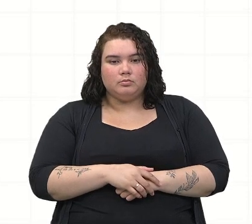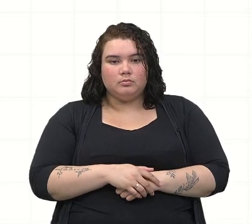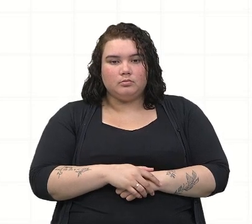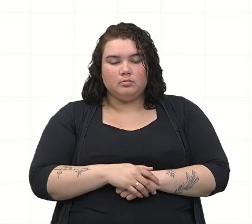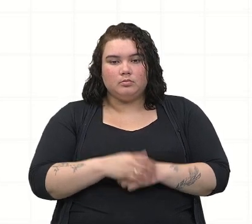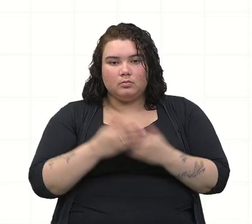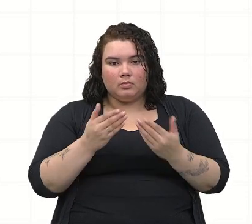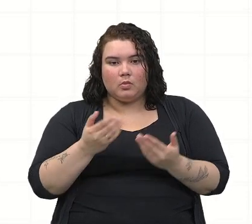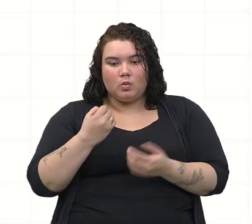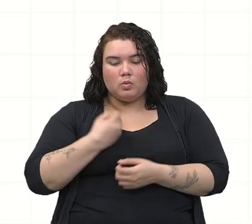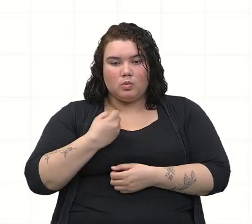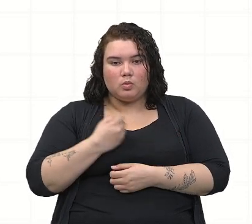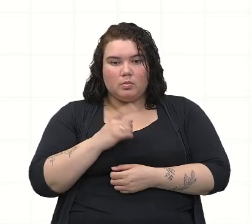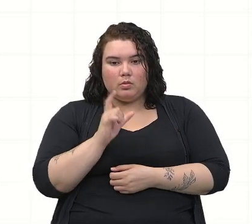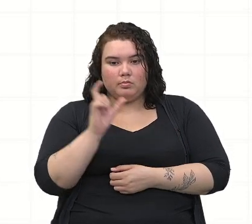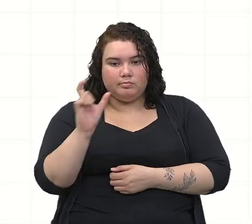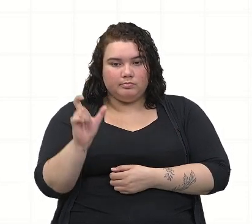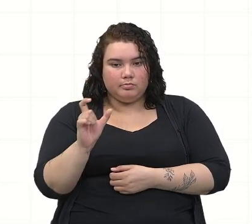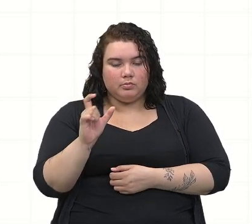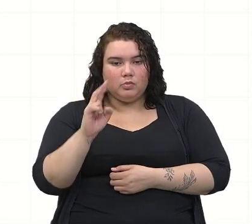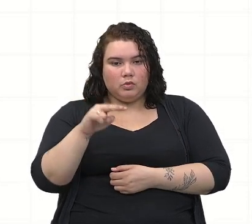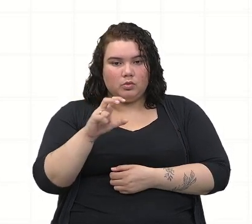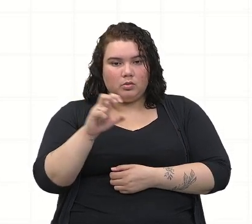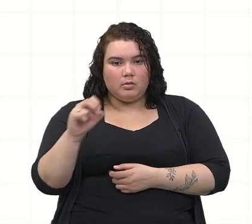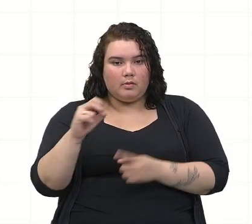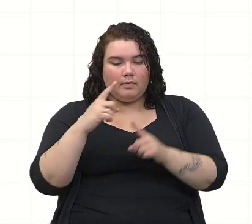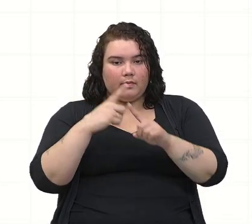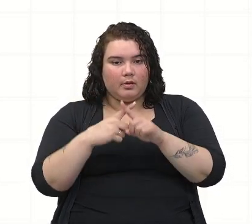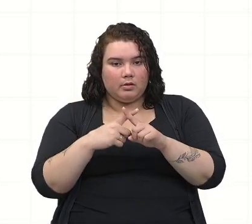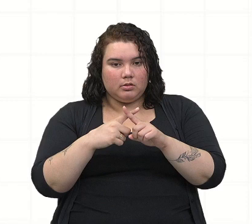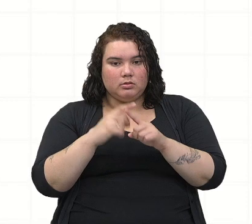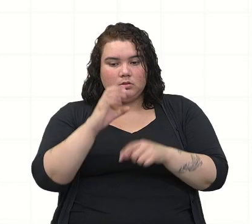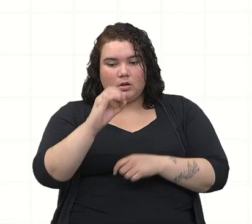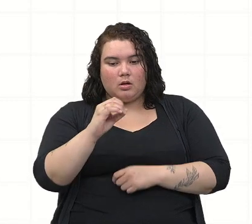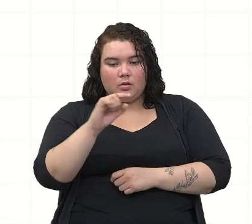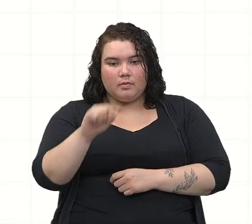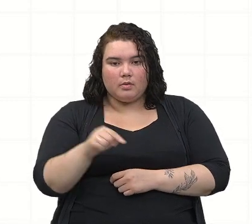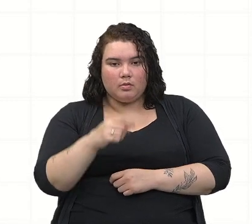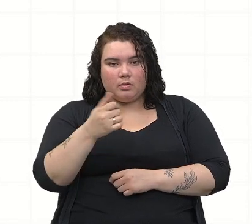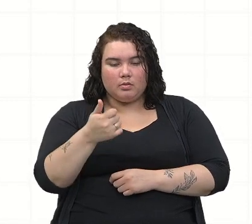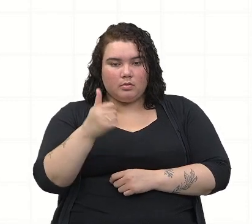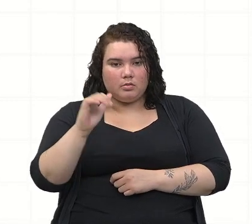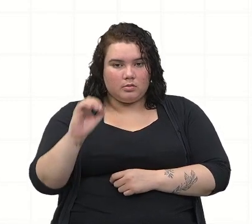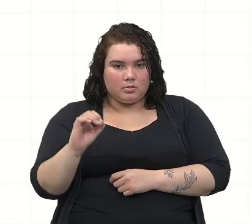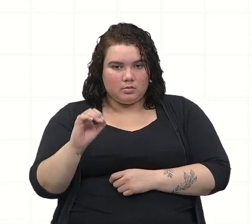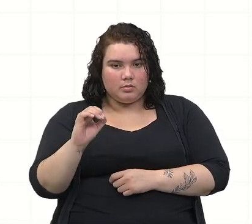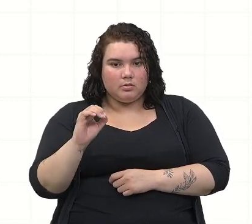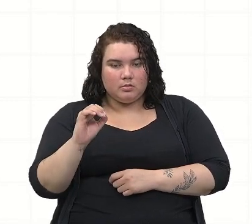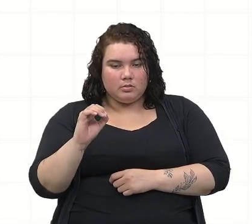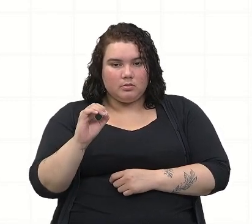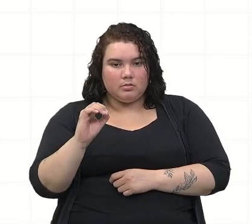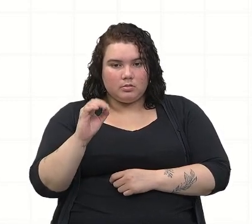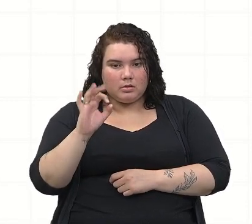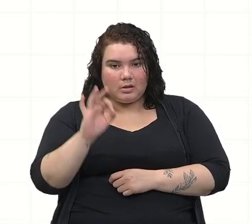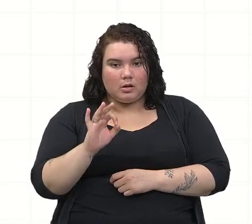tirar a porcentagem, né? E multiplicar pela taxa. Só que a taxa, que é